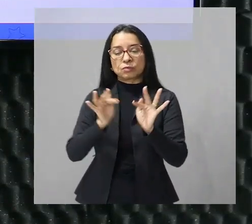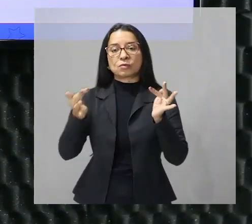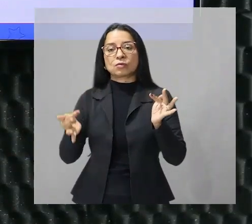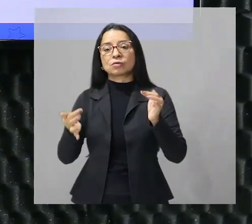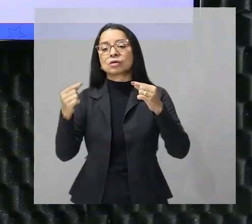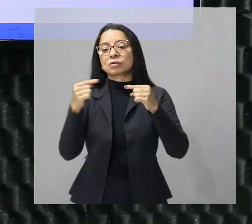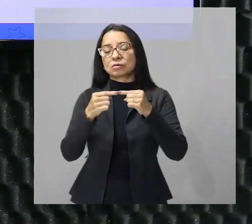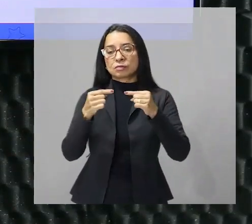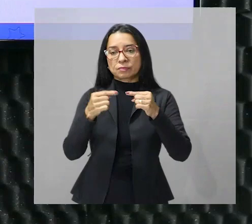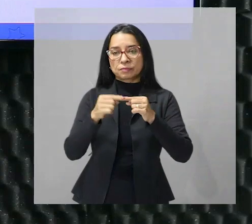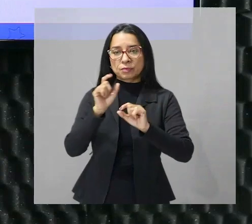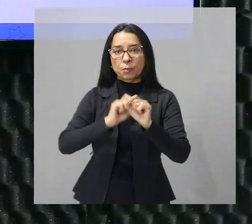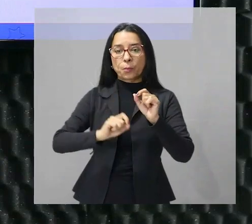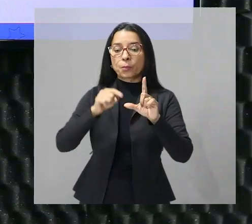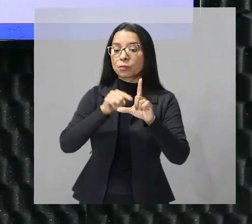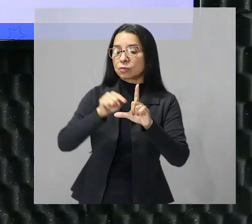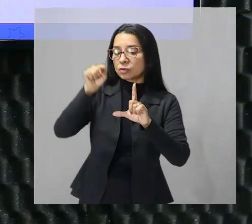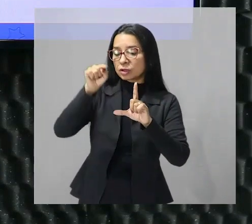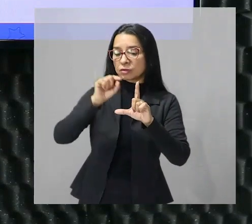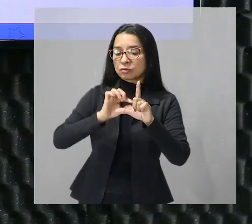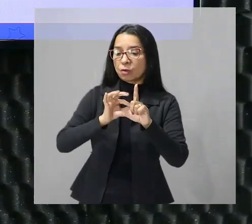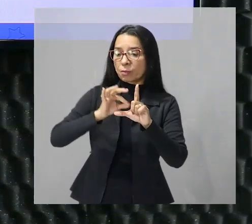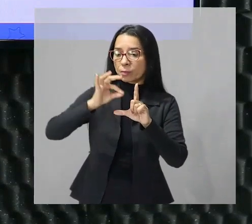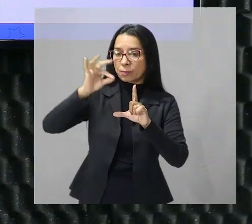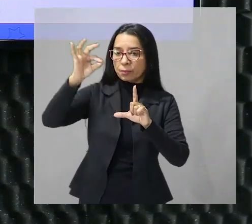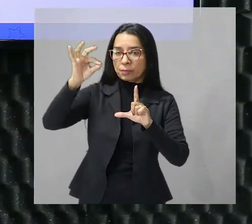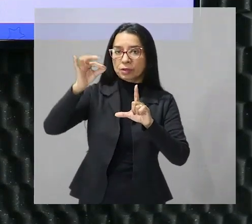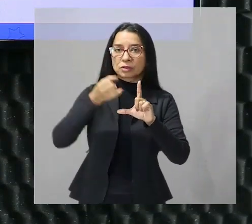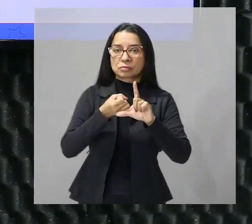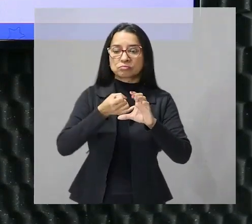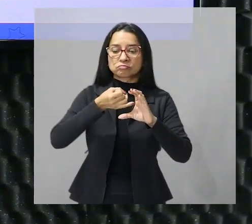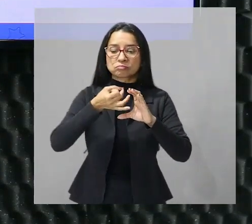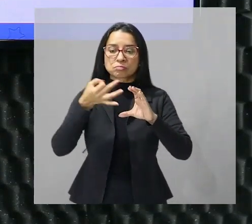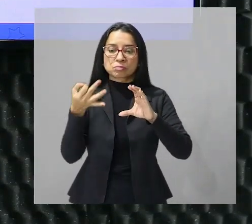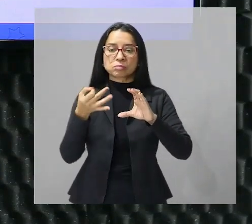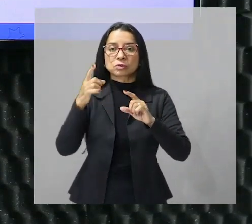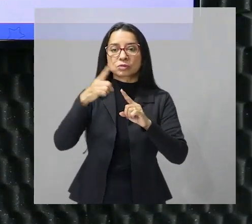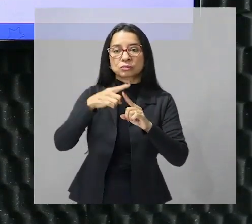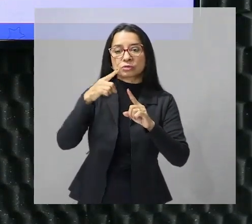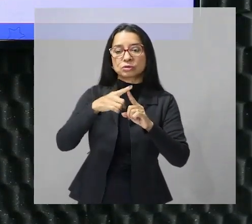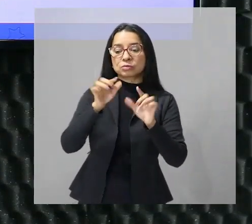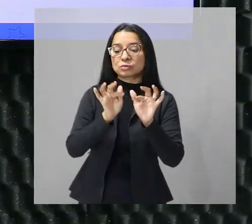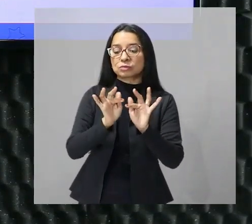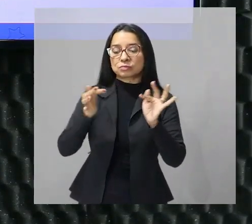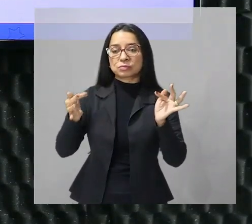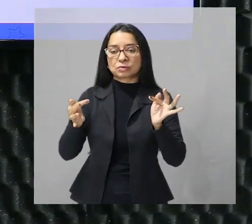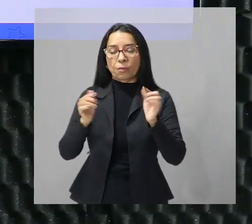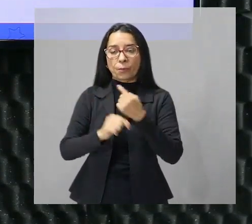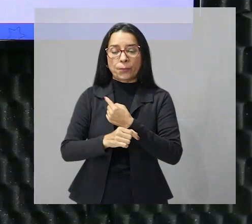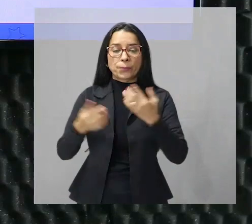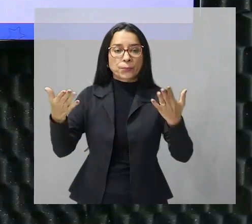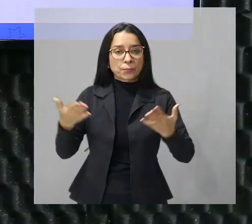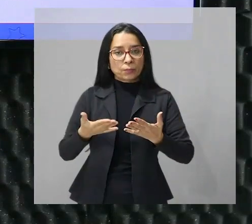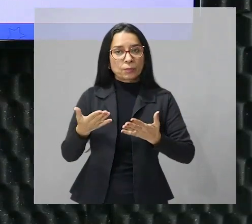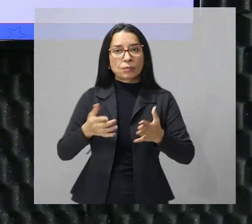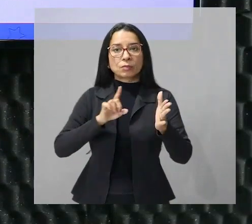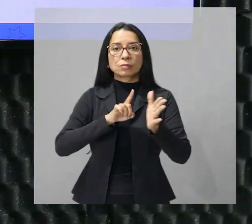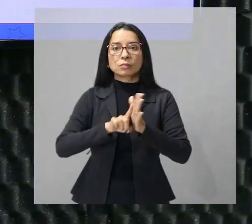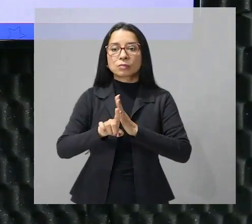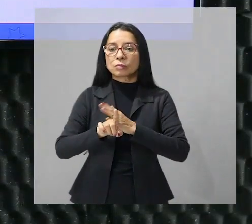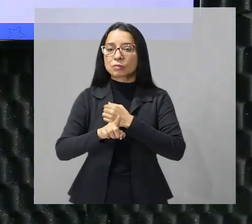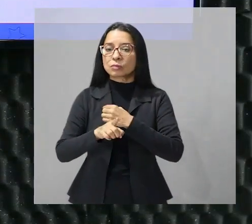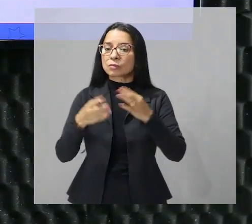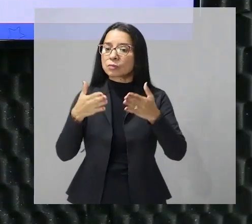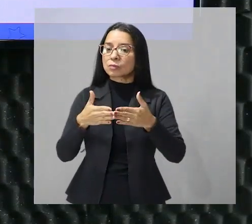afim, o gráfico é uma reta característica desse tipo de função. Não é mesmo? E agora, a questão